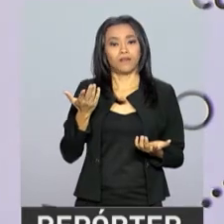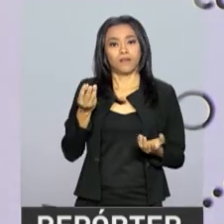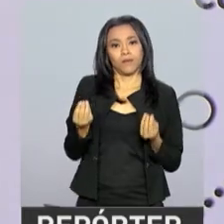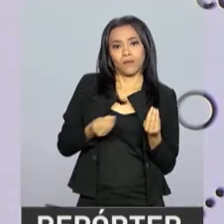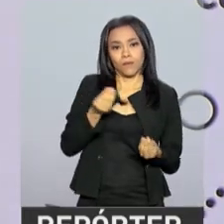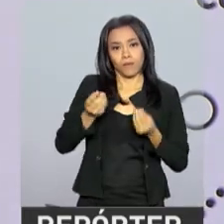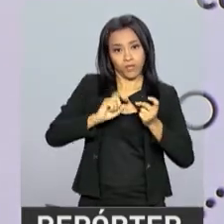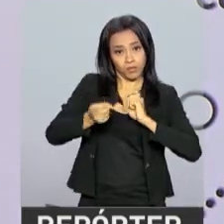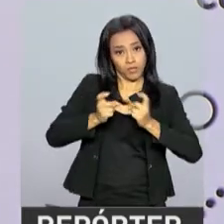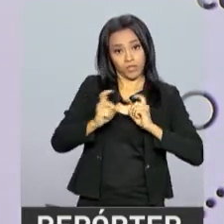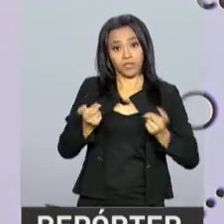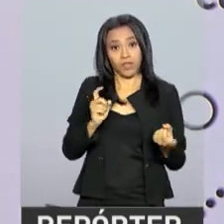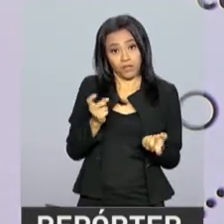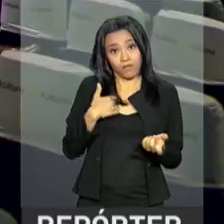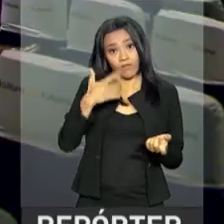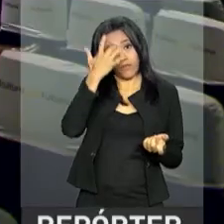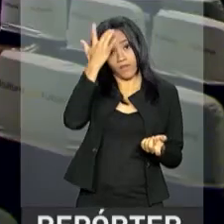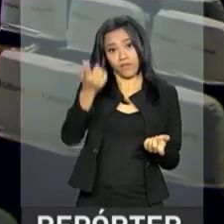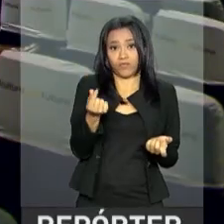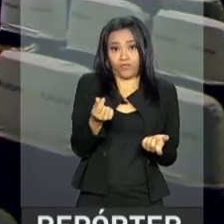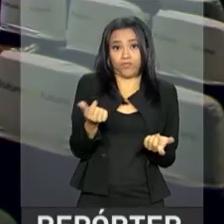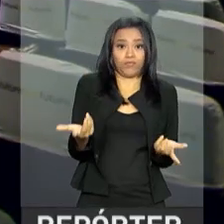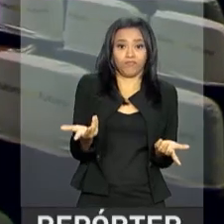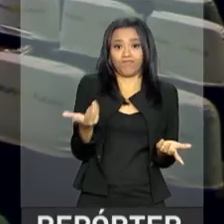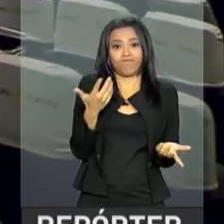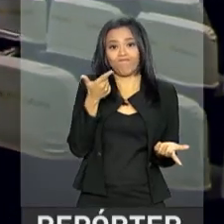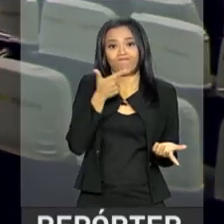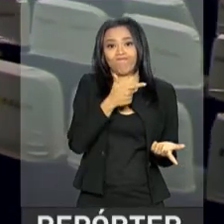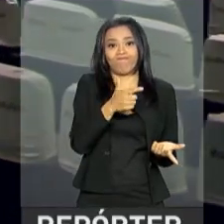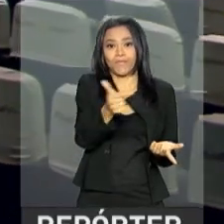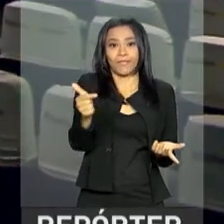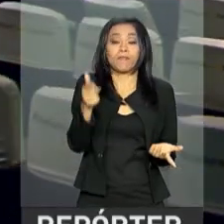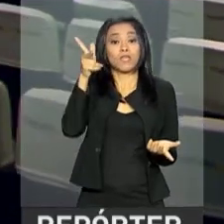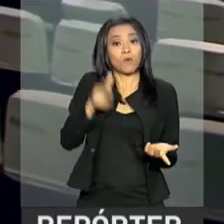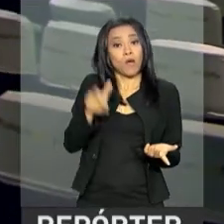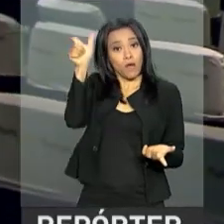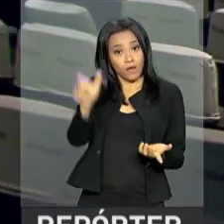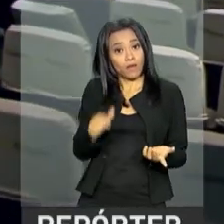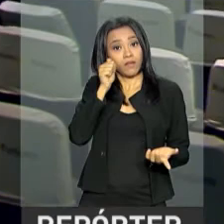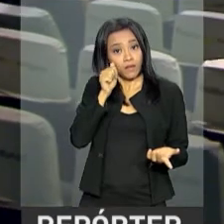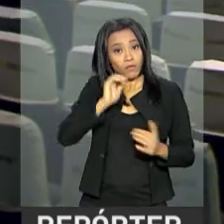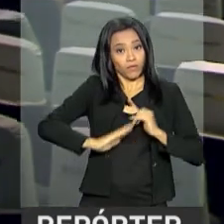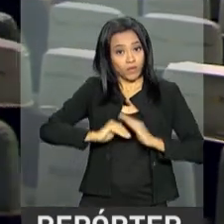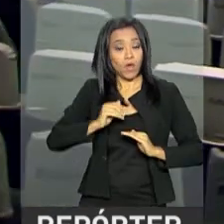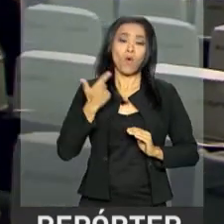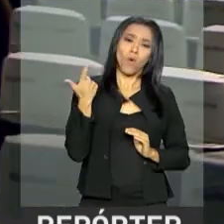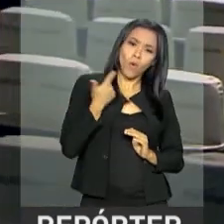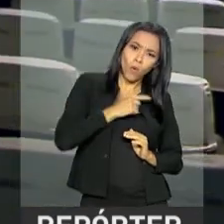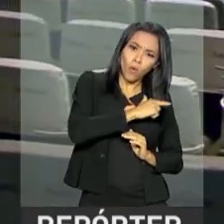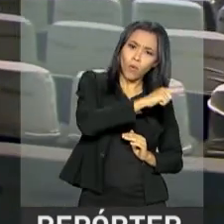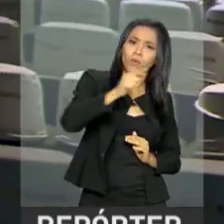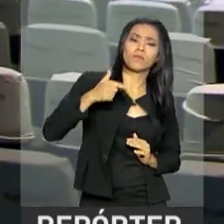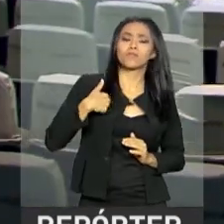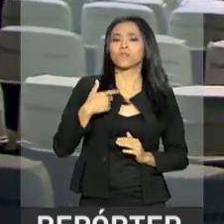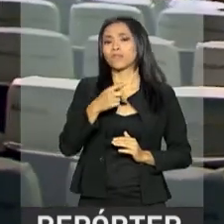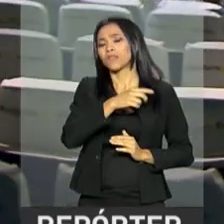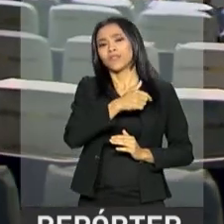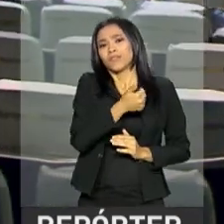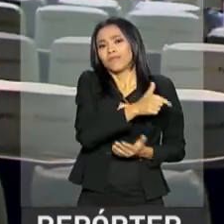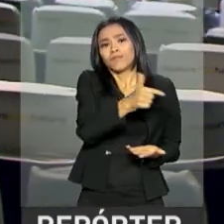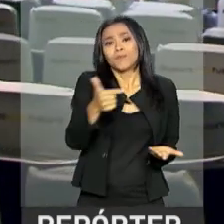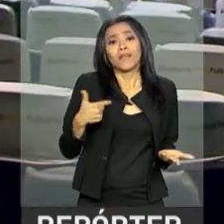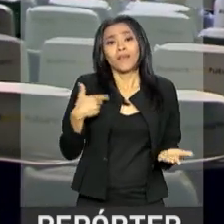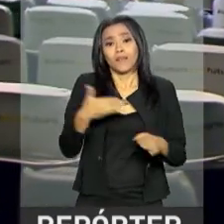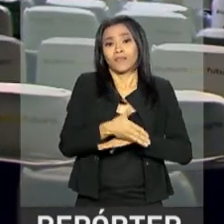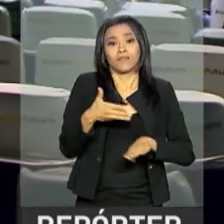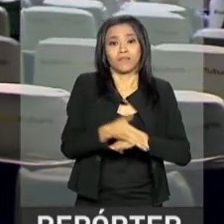não chegou assim tão fácil assim como nina muitos artistas e produtores culturais não se beneficiam dos momentos